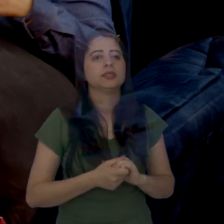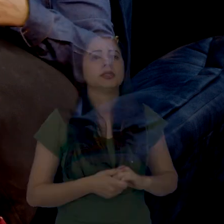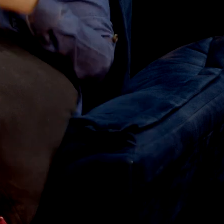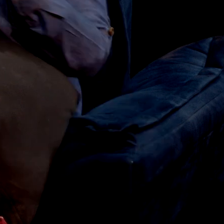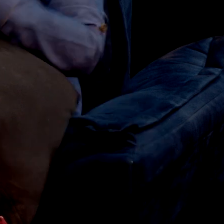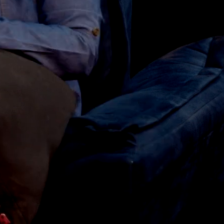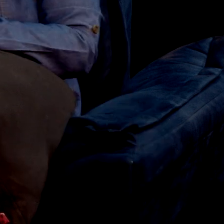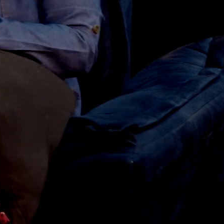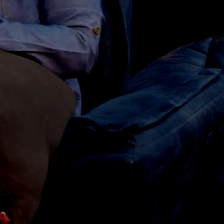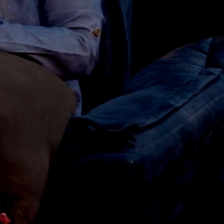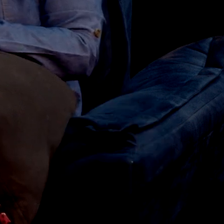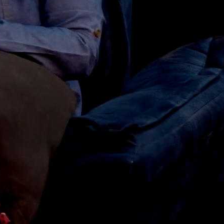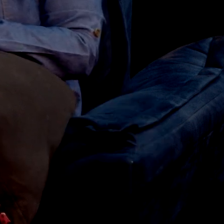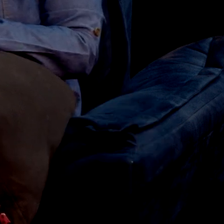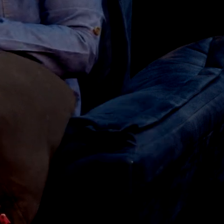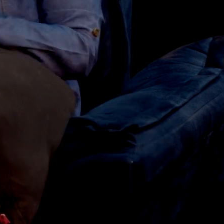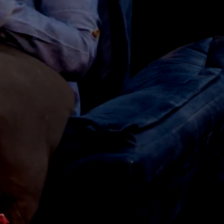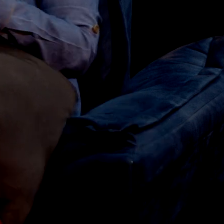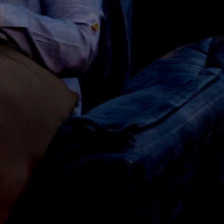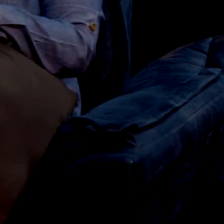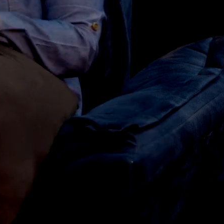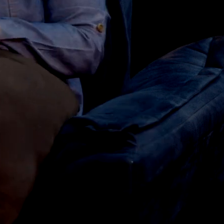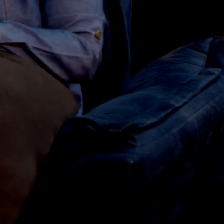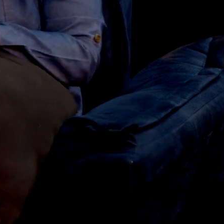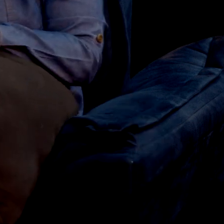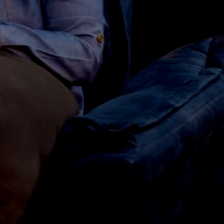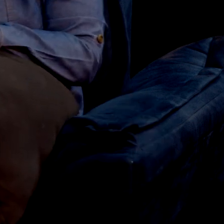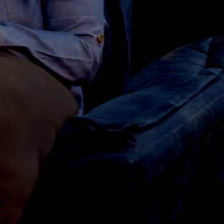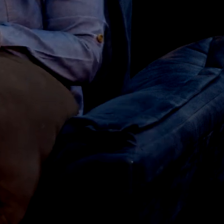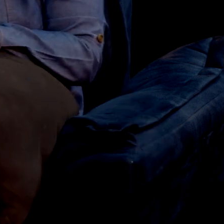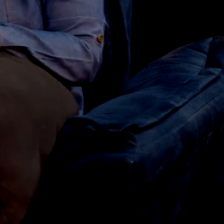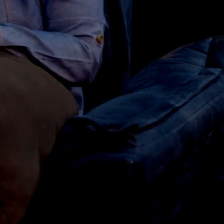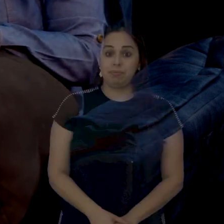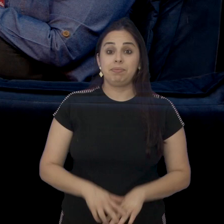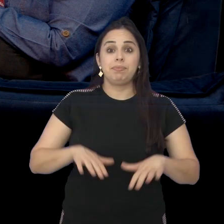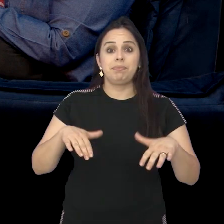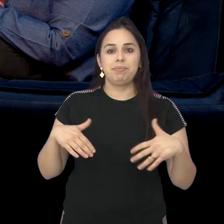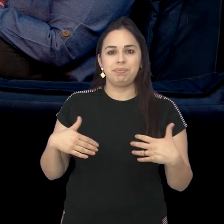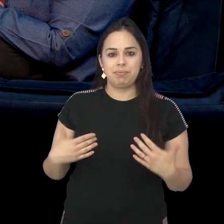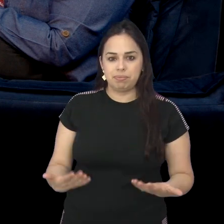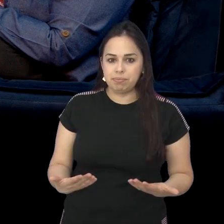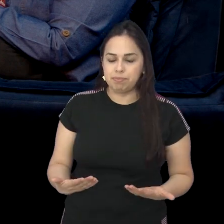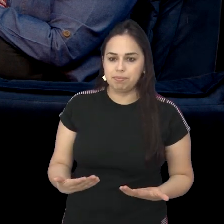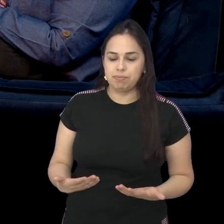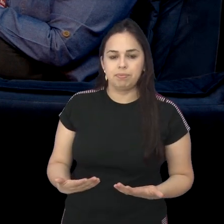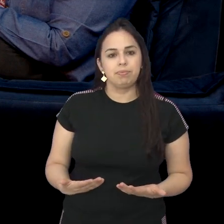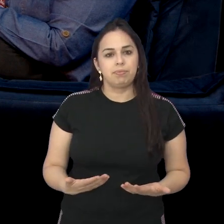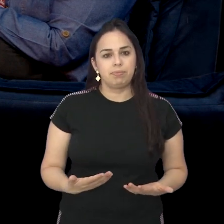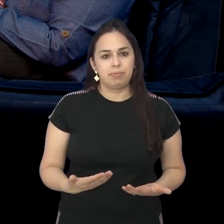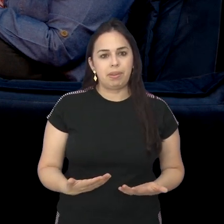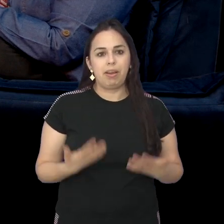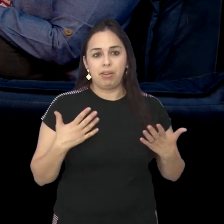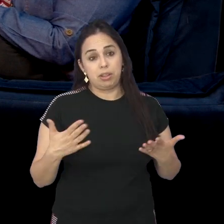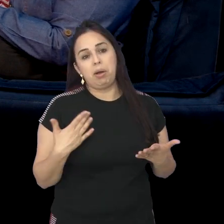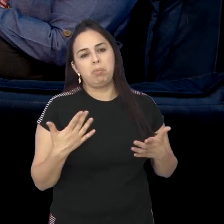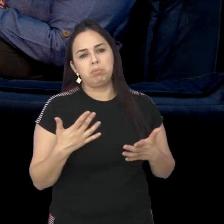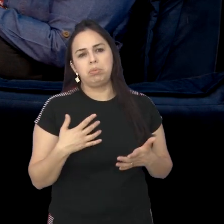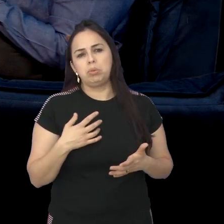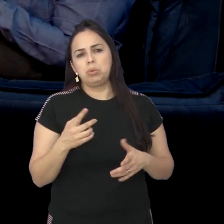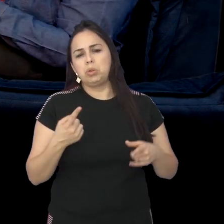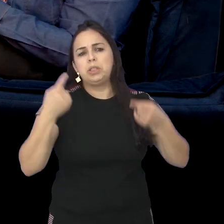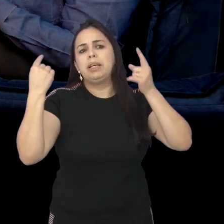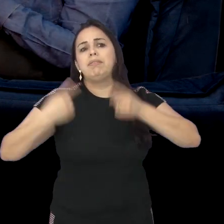os desafios dessa cobertura e como foi ganhar esse prêmio? Então, vamos lá, os desafios da cobertura.